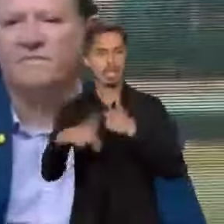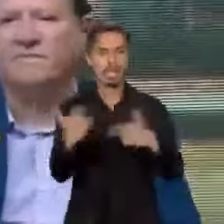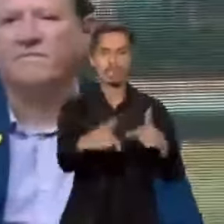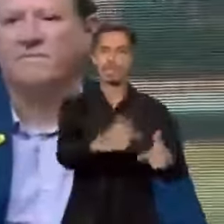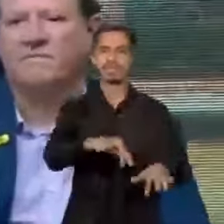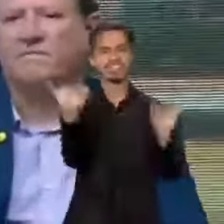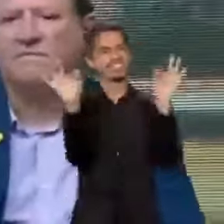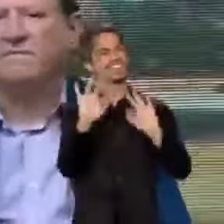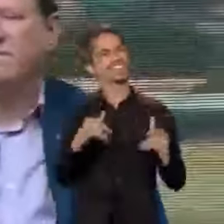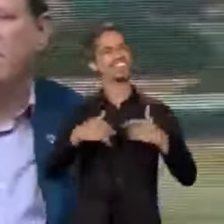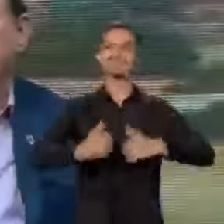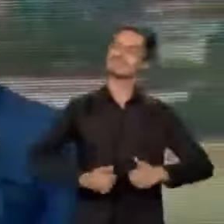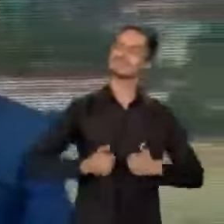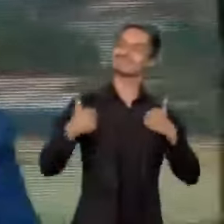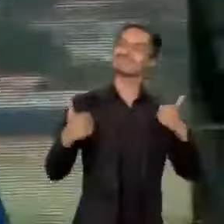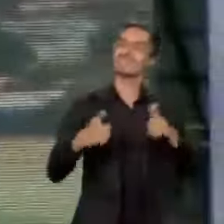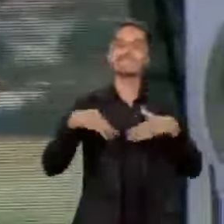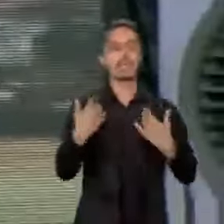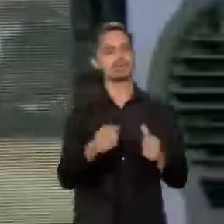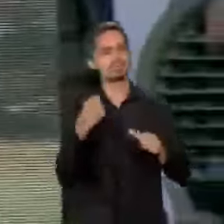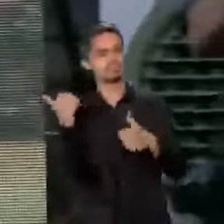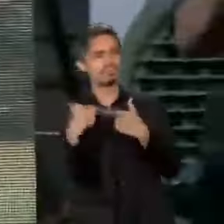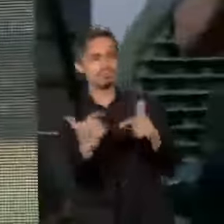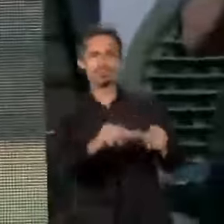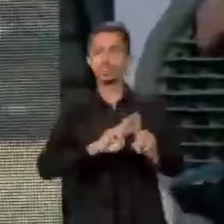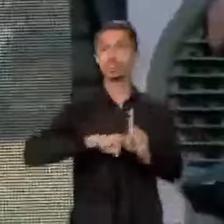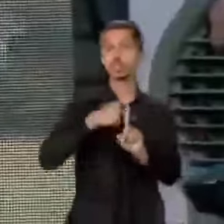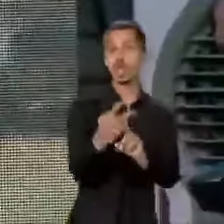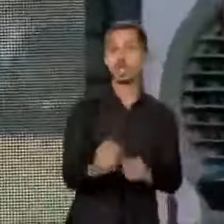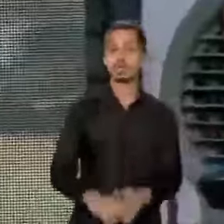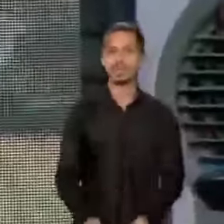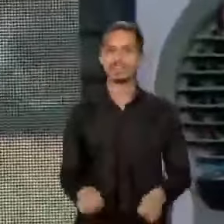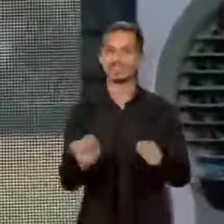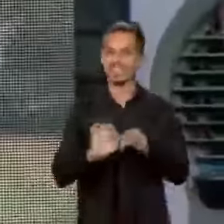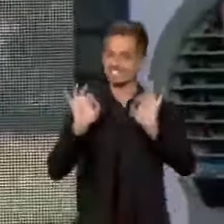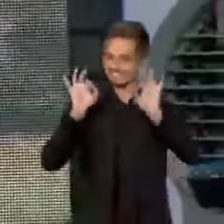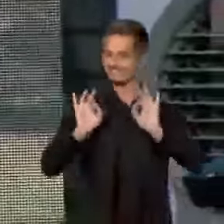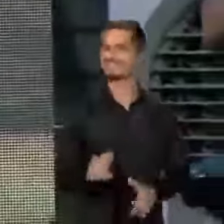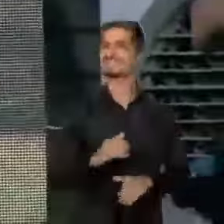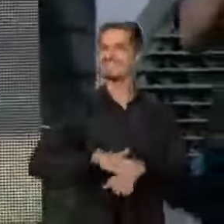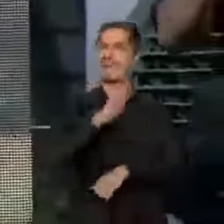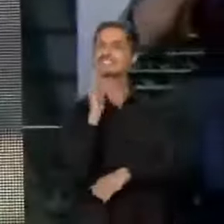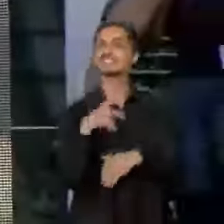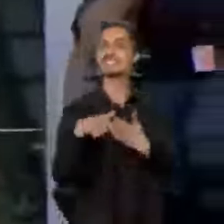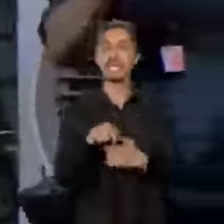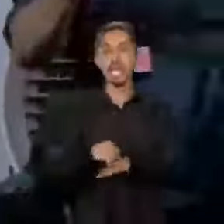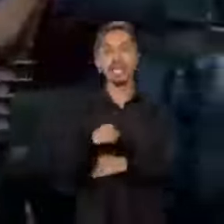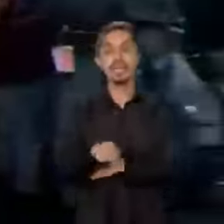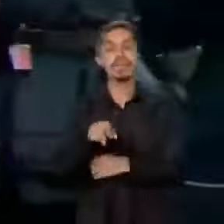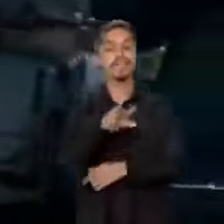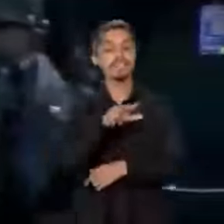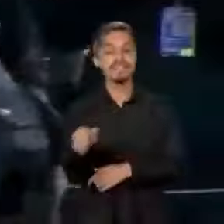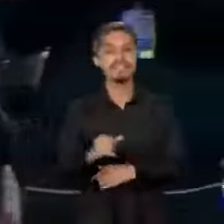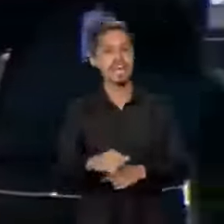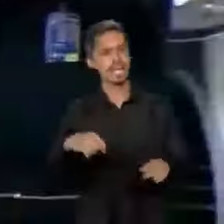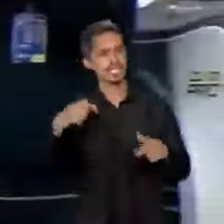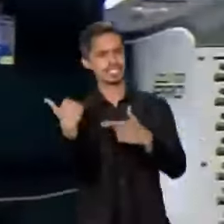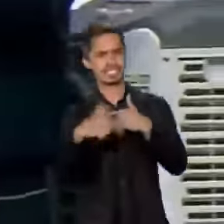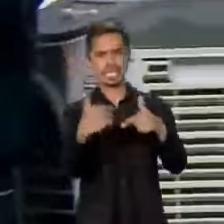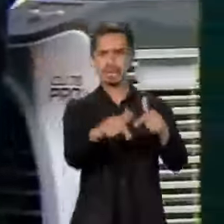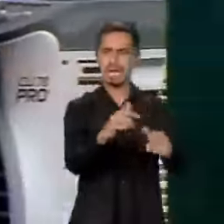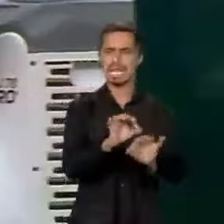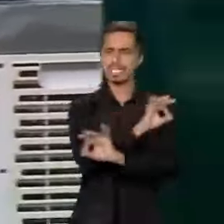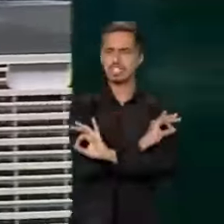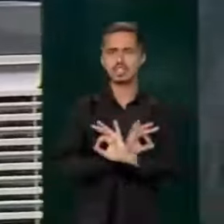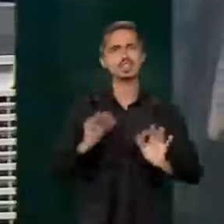feliz e motivada, ela produz o dobro, ela se dedica muito mais e ela vai cumprir com toda a sua